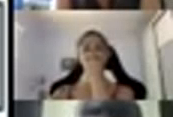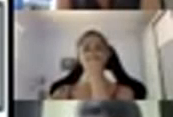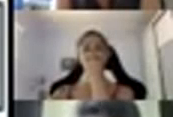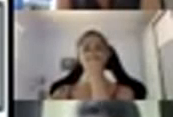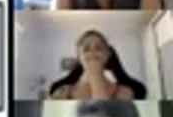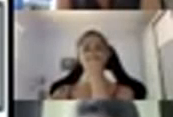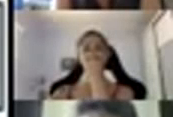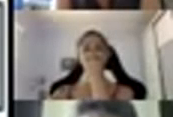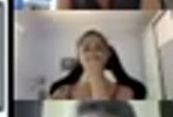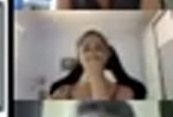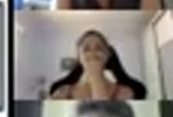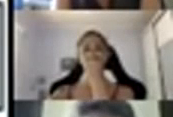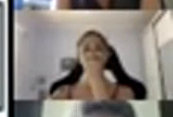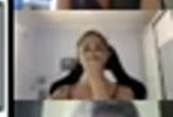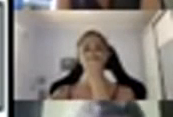mesmo período,